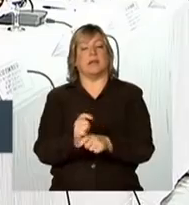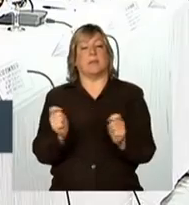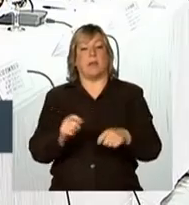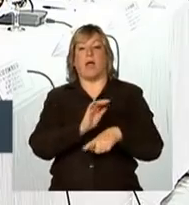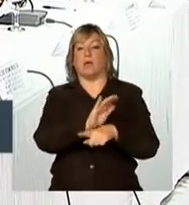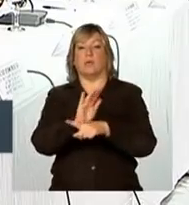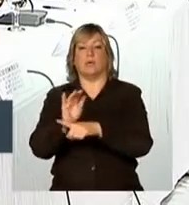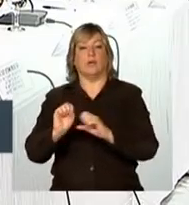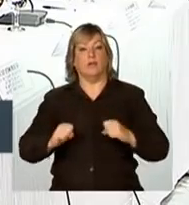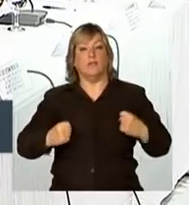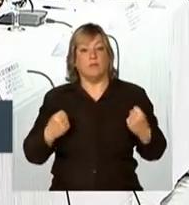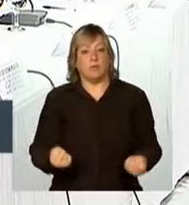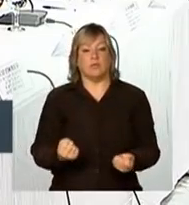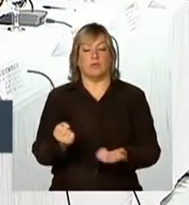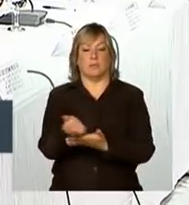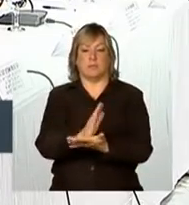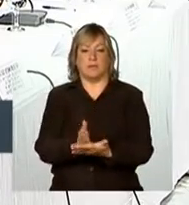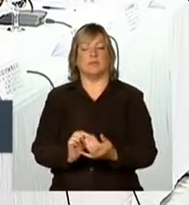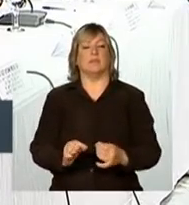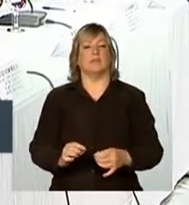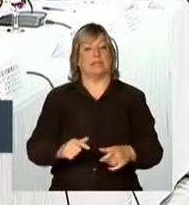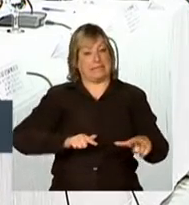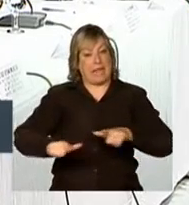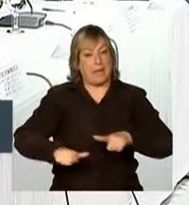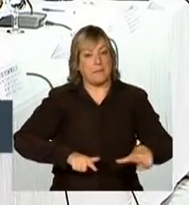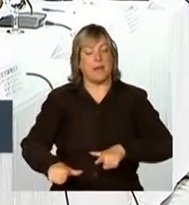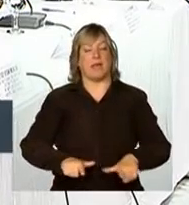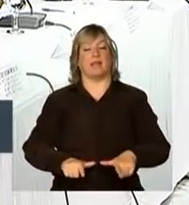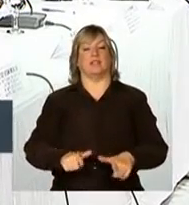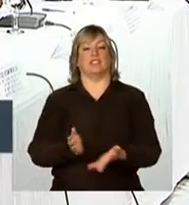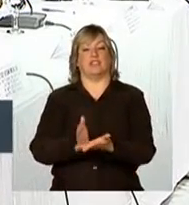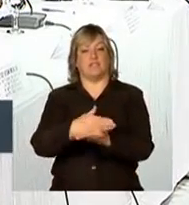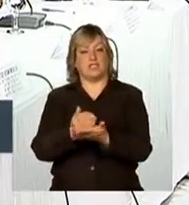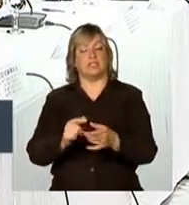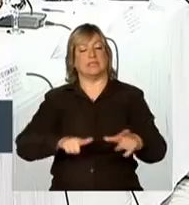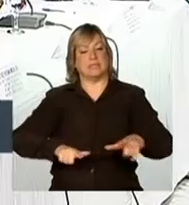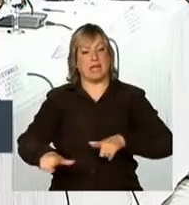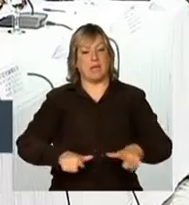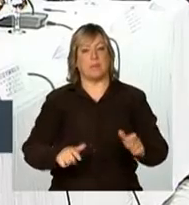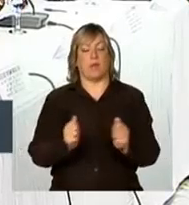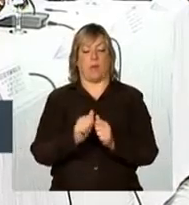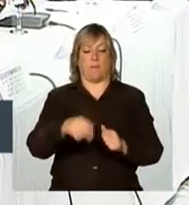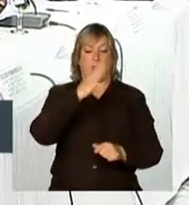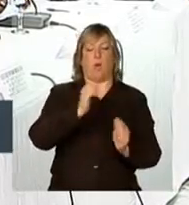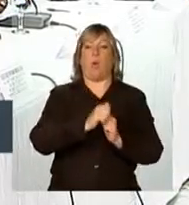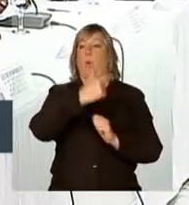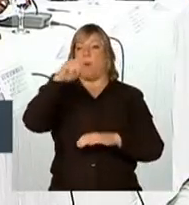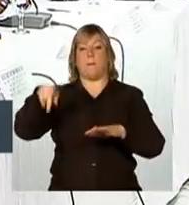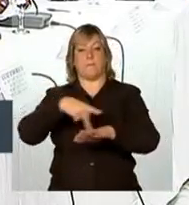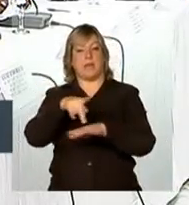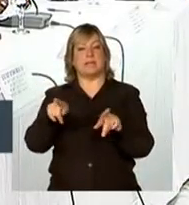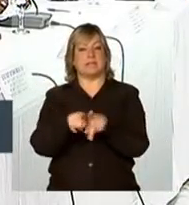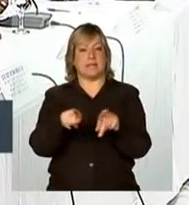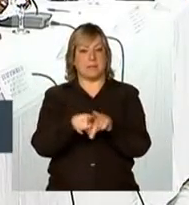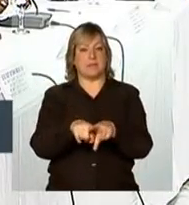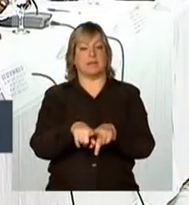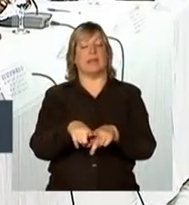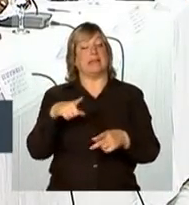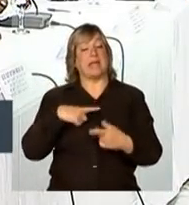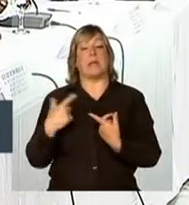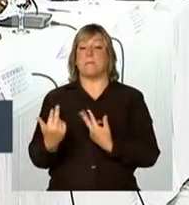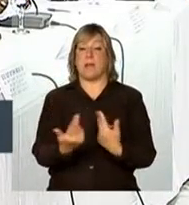também os esforços de compartilhar o trabalho que tem sido feito no Brasil com outros países que também tem os mesmos